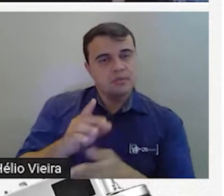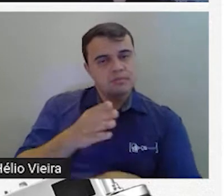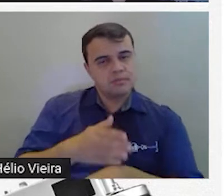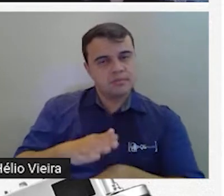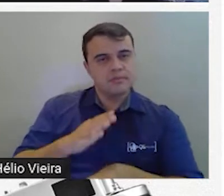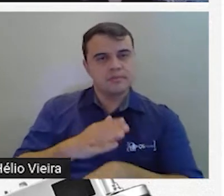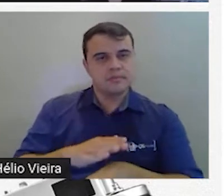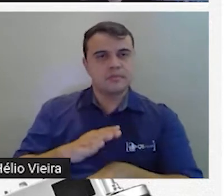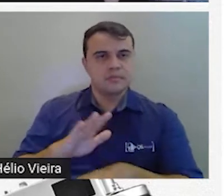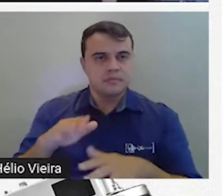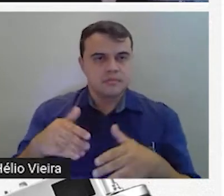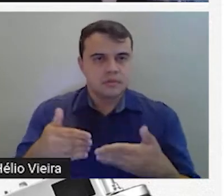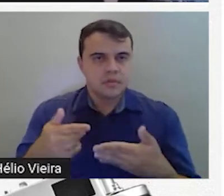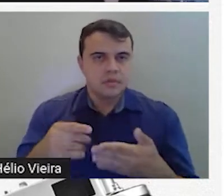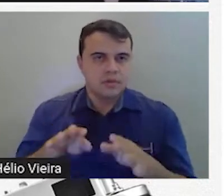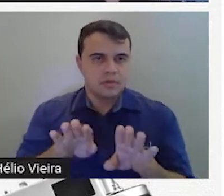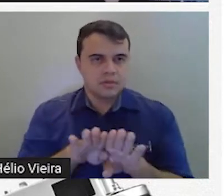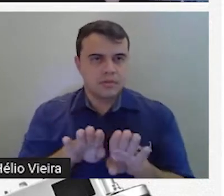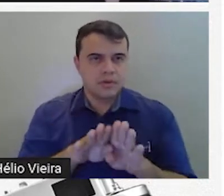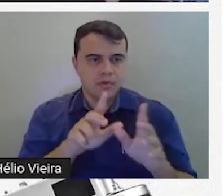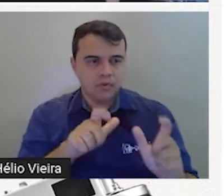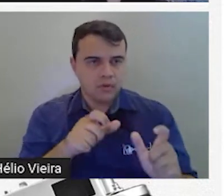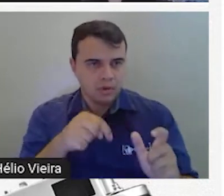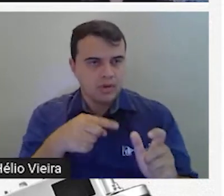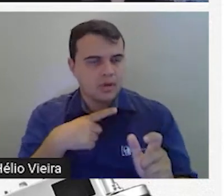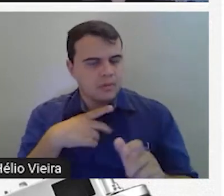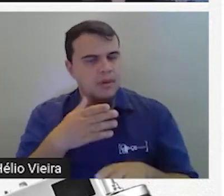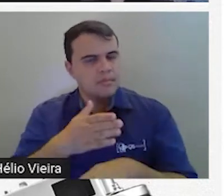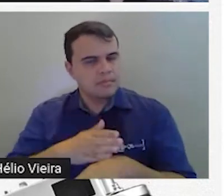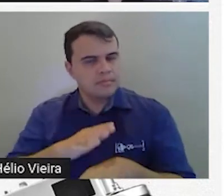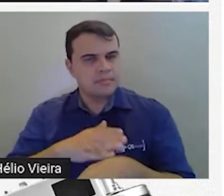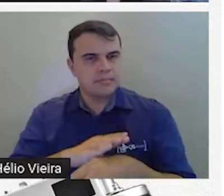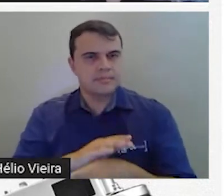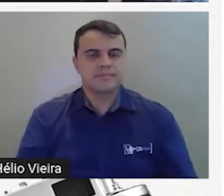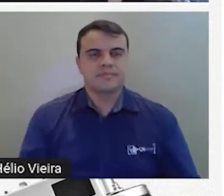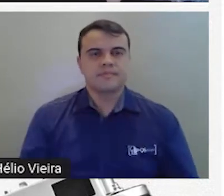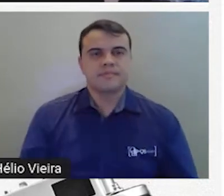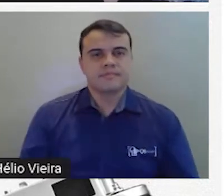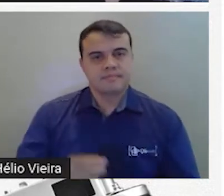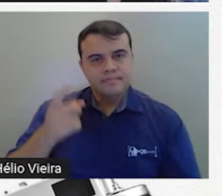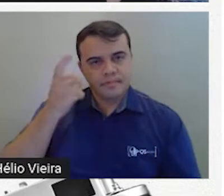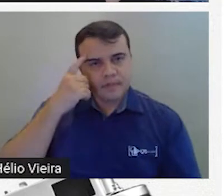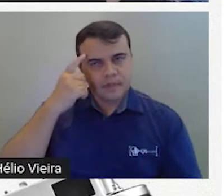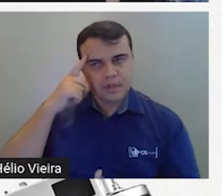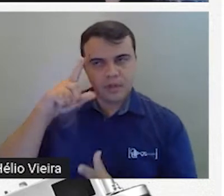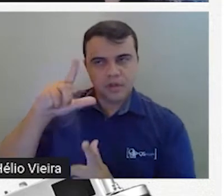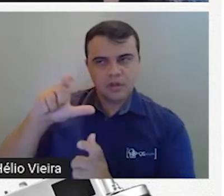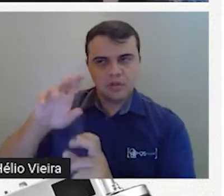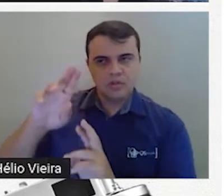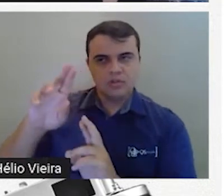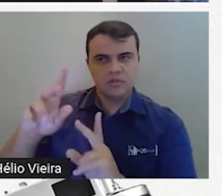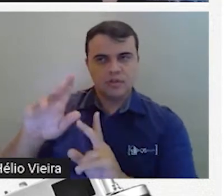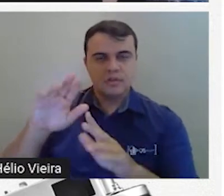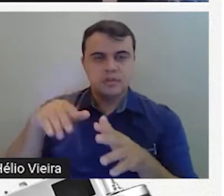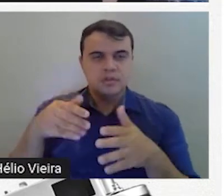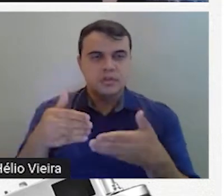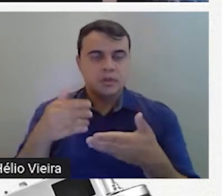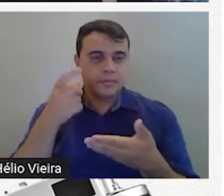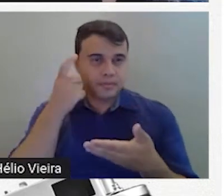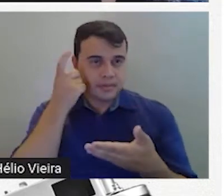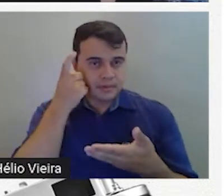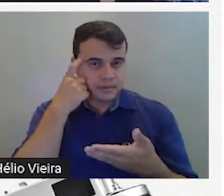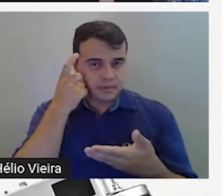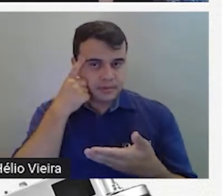né? Então, também, fotografia também é prática. Então, pensar em ângulos diferentes,